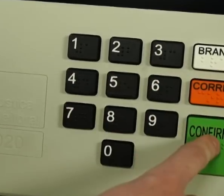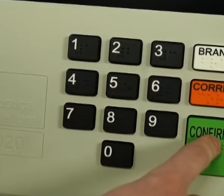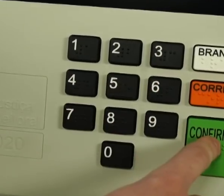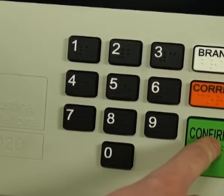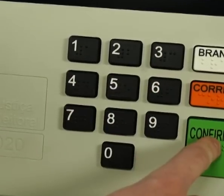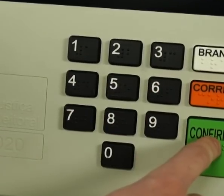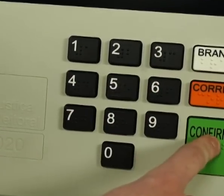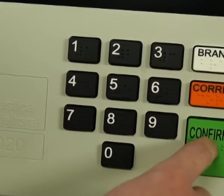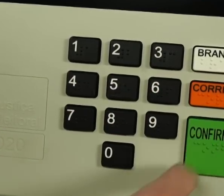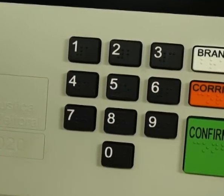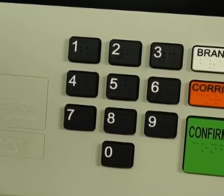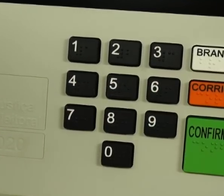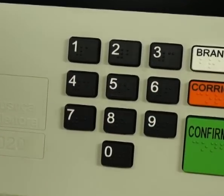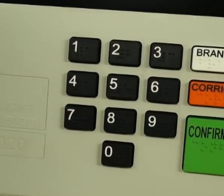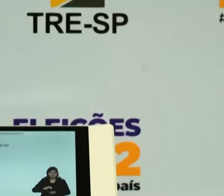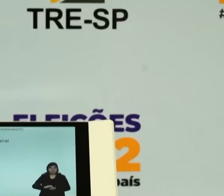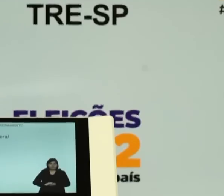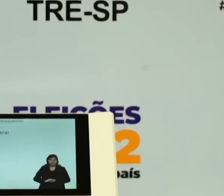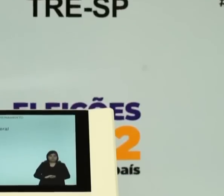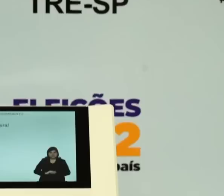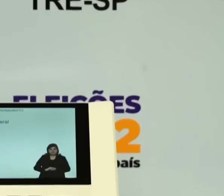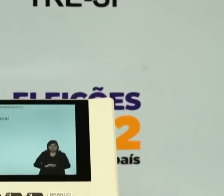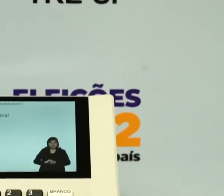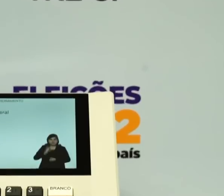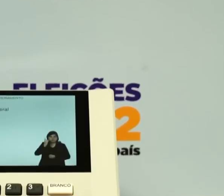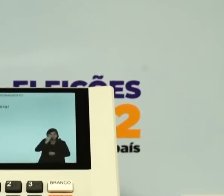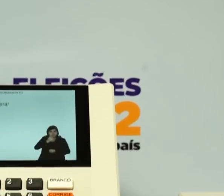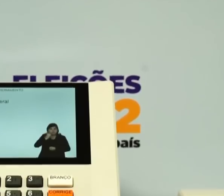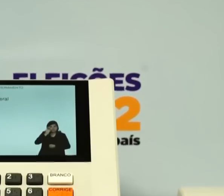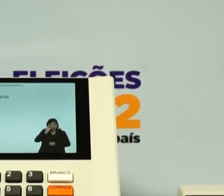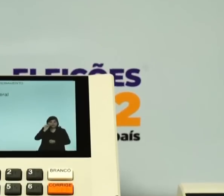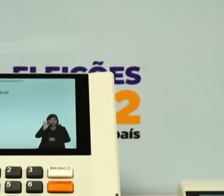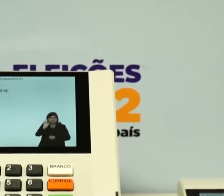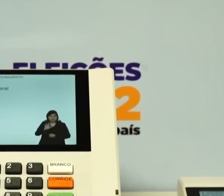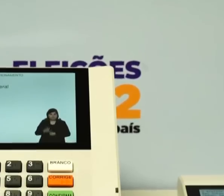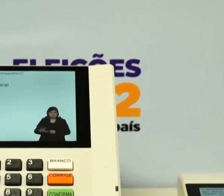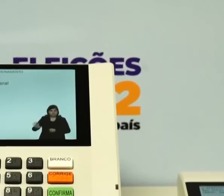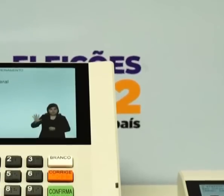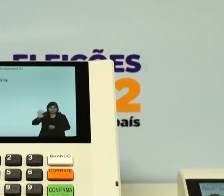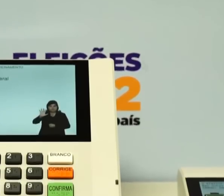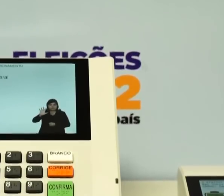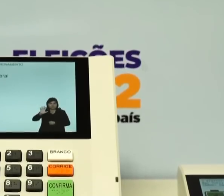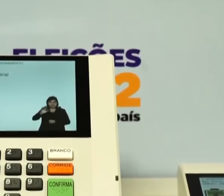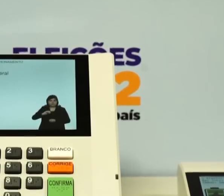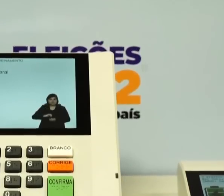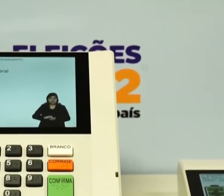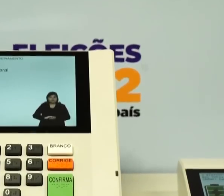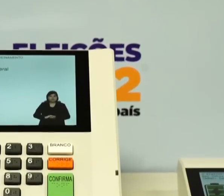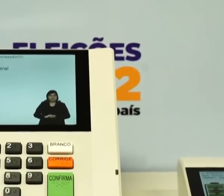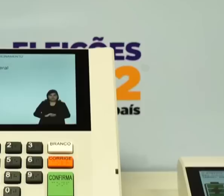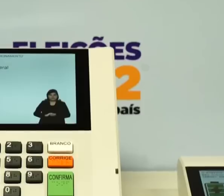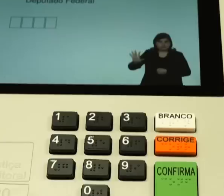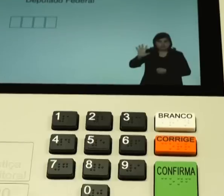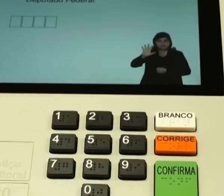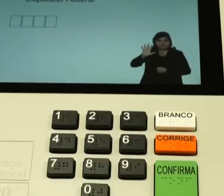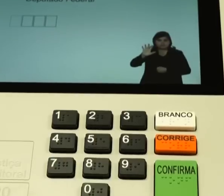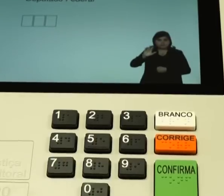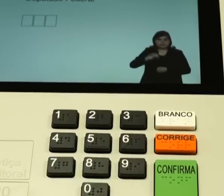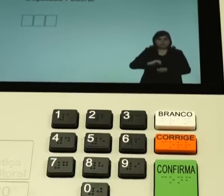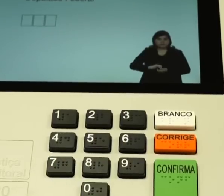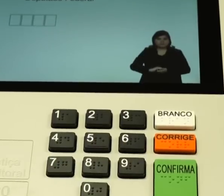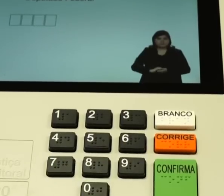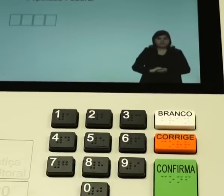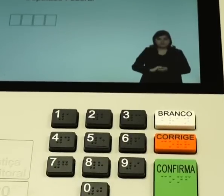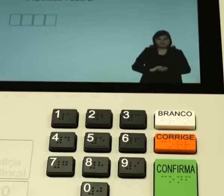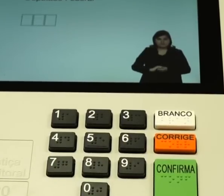dá, basta um voto, basta comprovar a compra de um voto para que um candidato, se